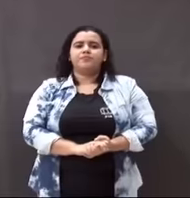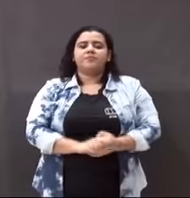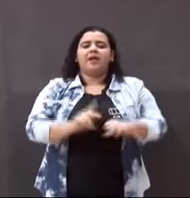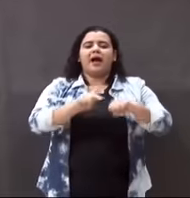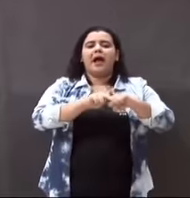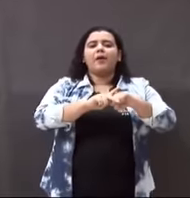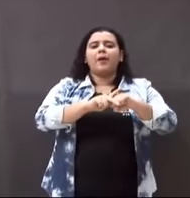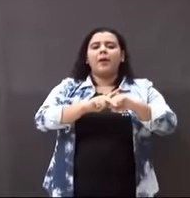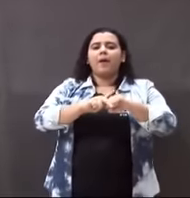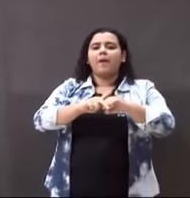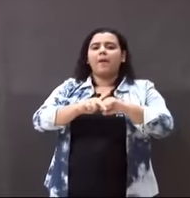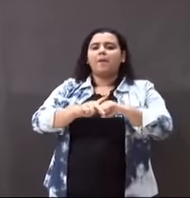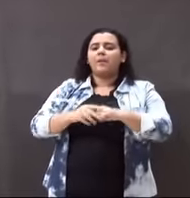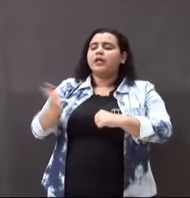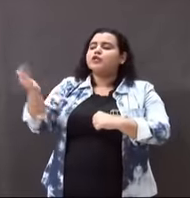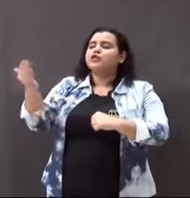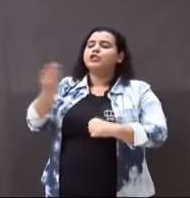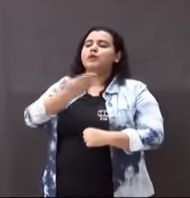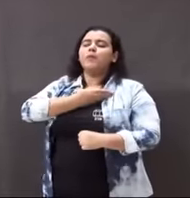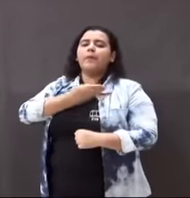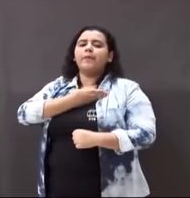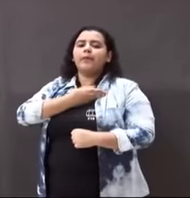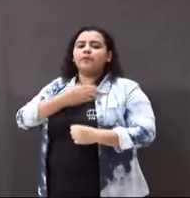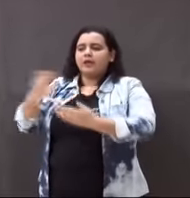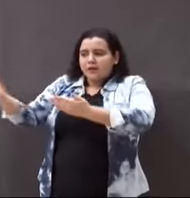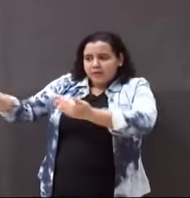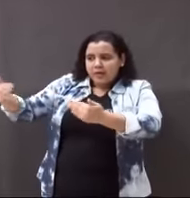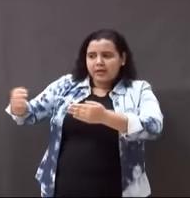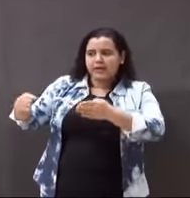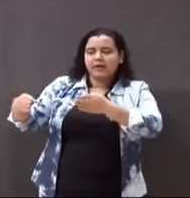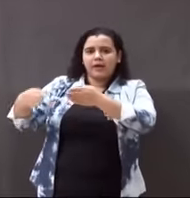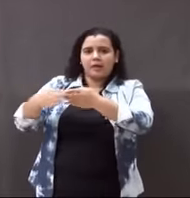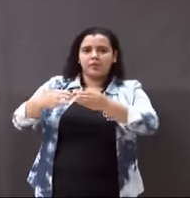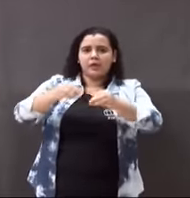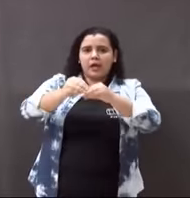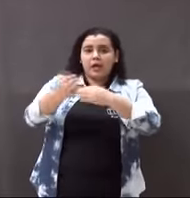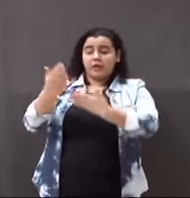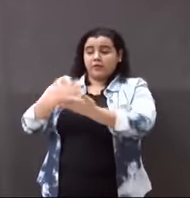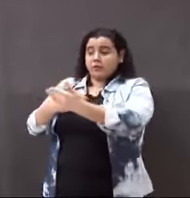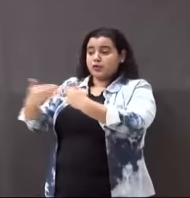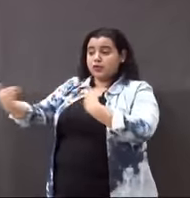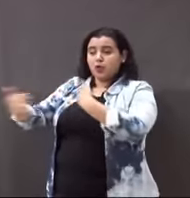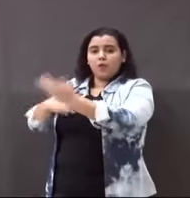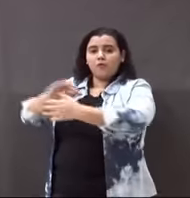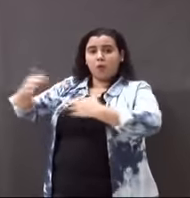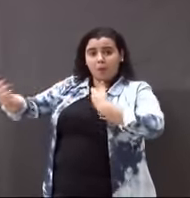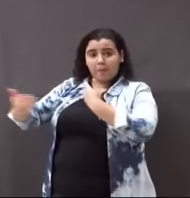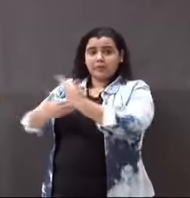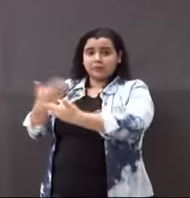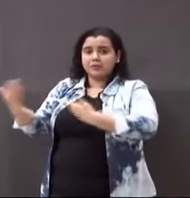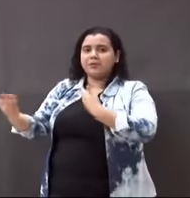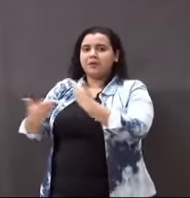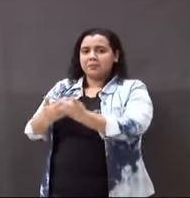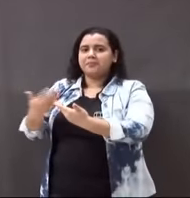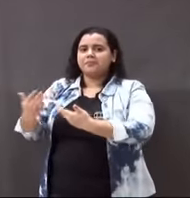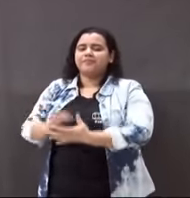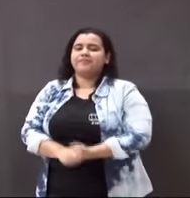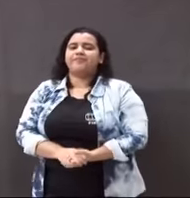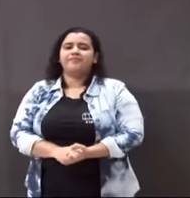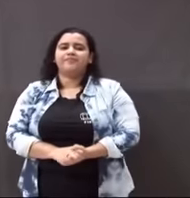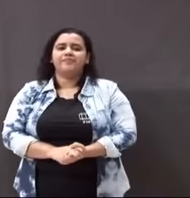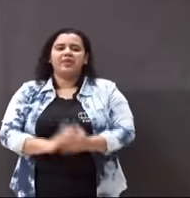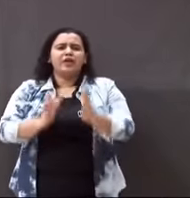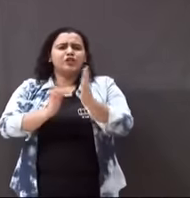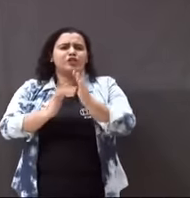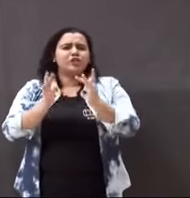o que Jesus mandou é tão grande que tem para mim e tem para tu. Tem para mim e tem para